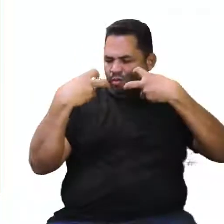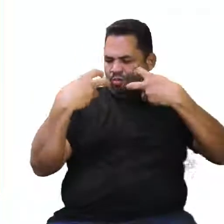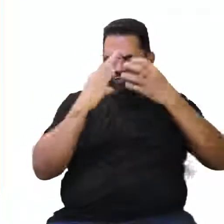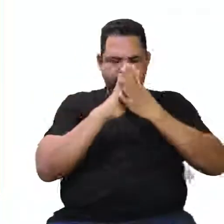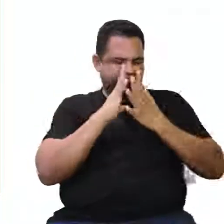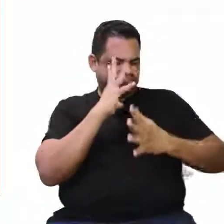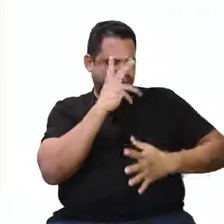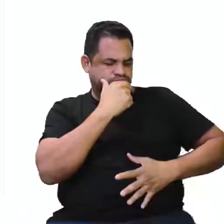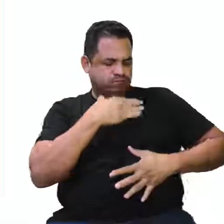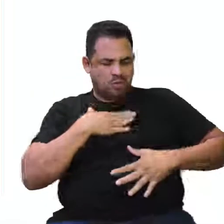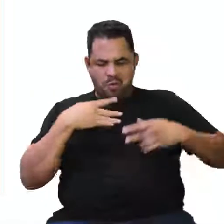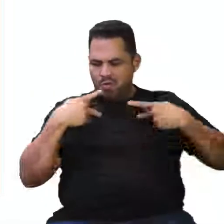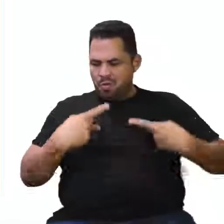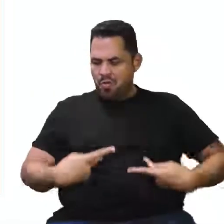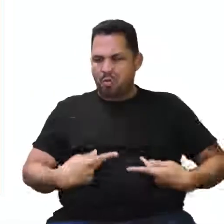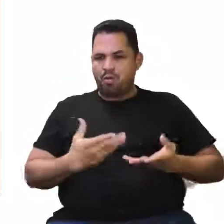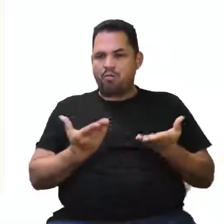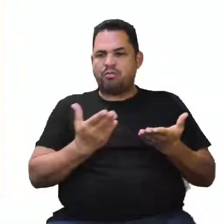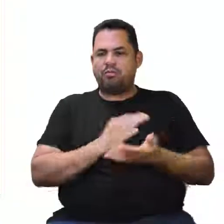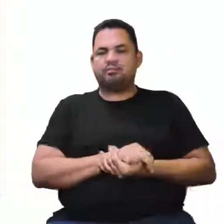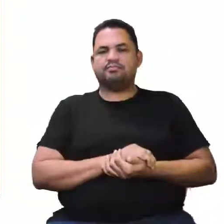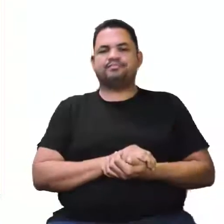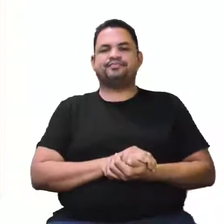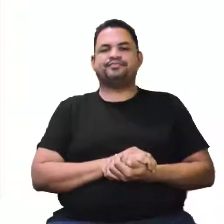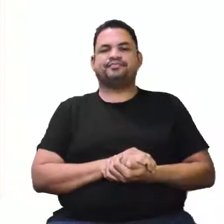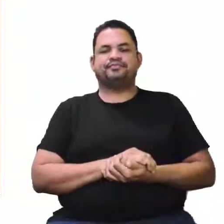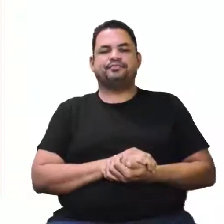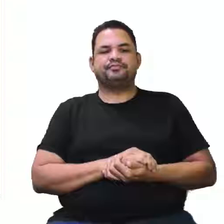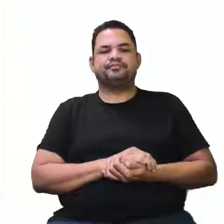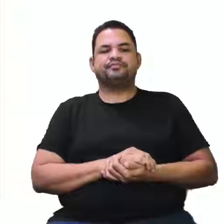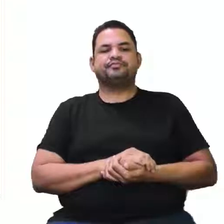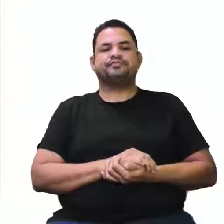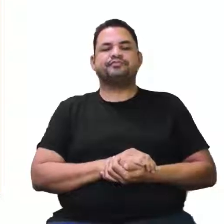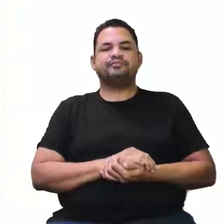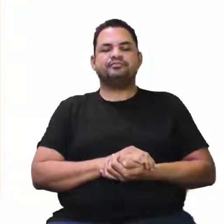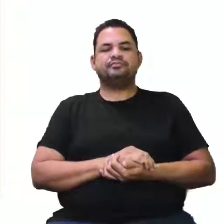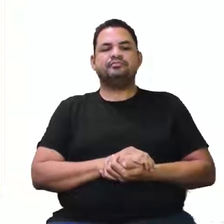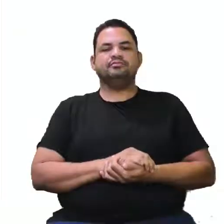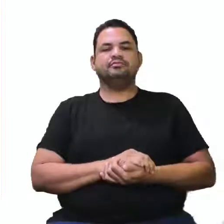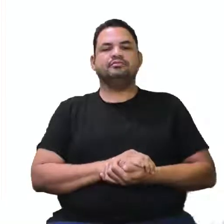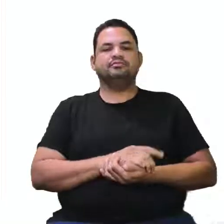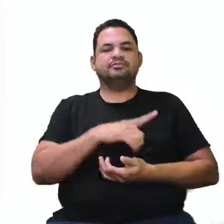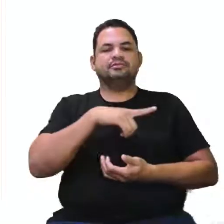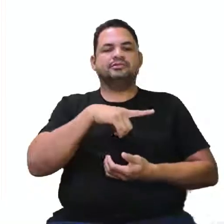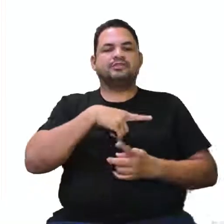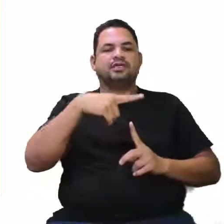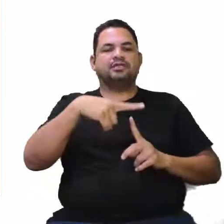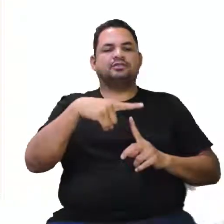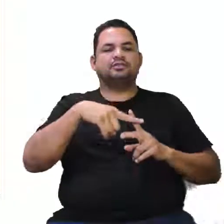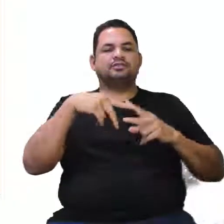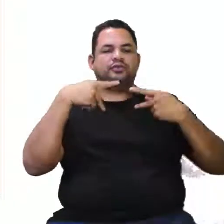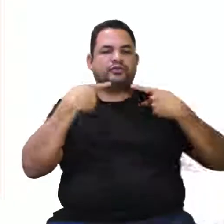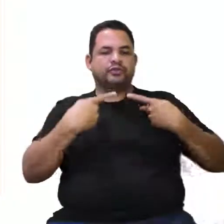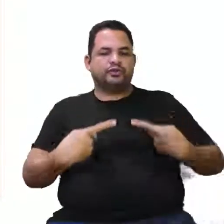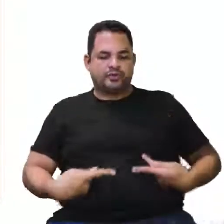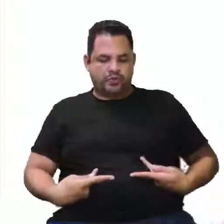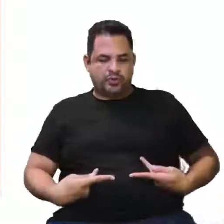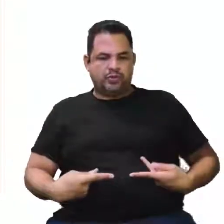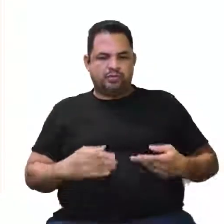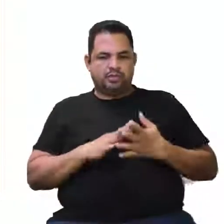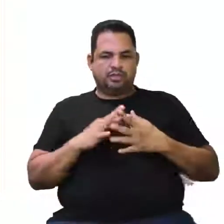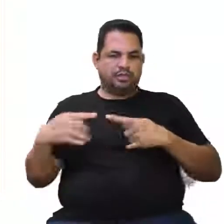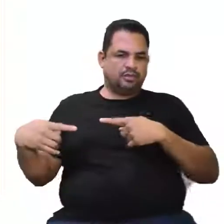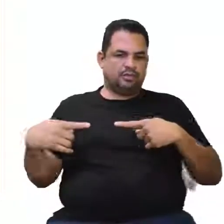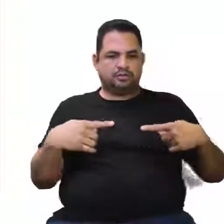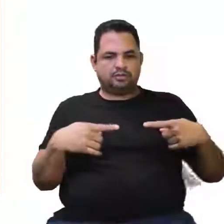àquele corpo, então é idolatria aos padrões de corpo. Isso. E o que mais, prof, nós temos? Os tipos de corpos, né? E